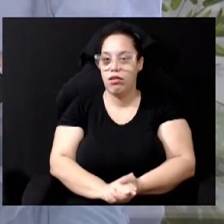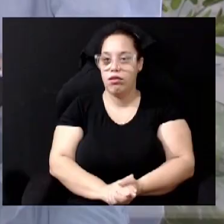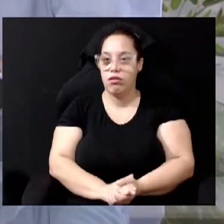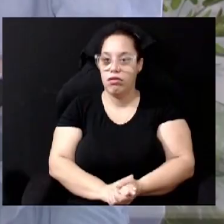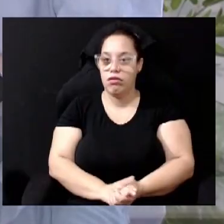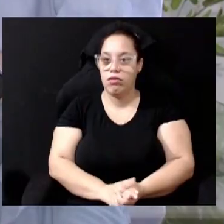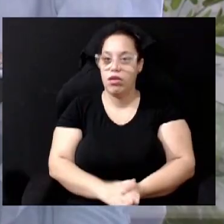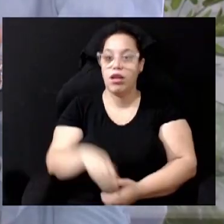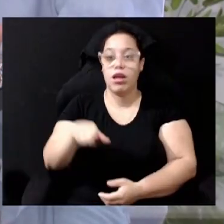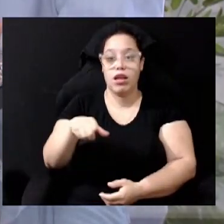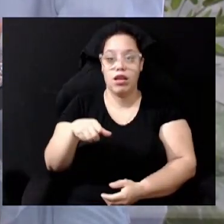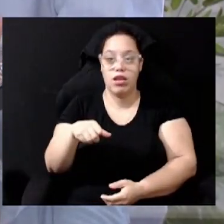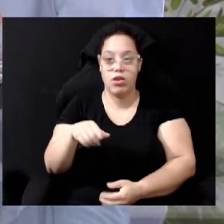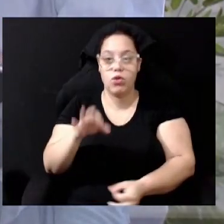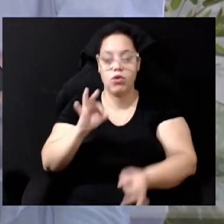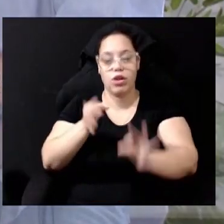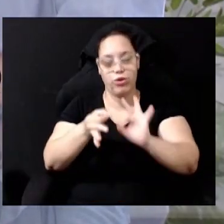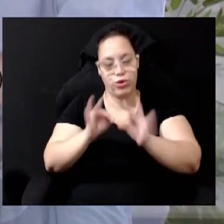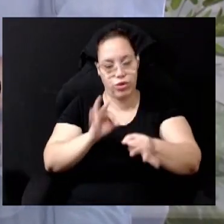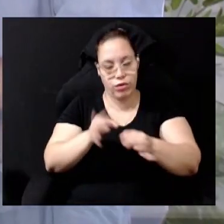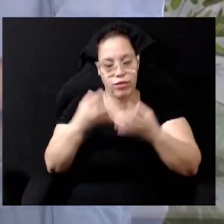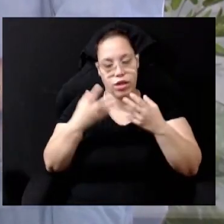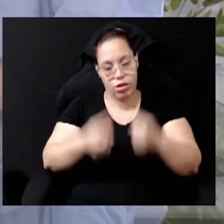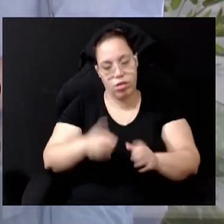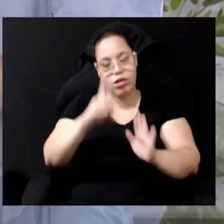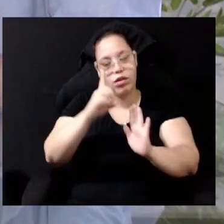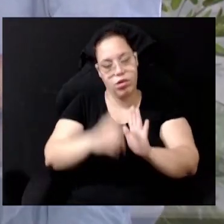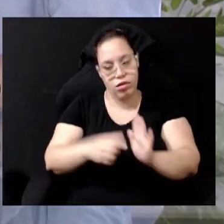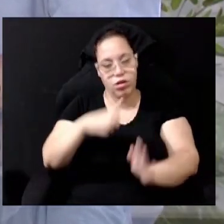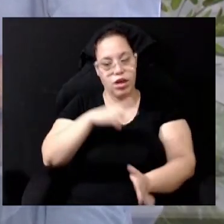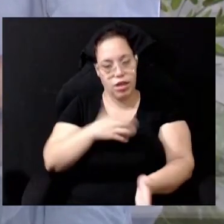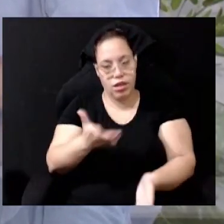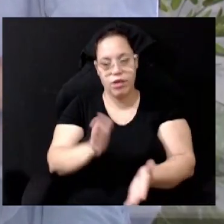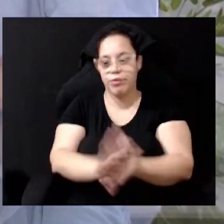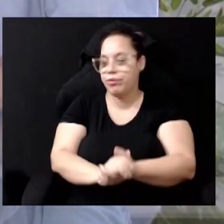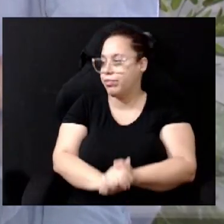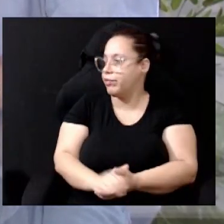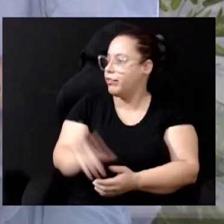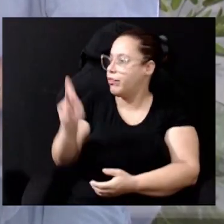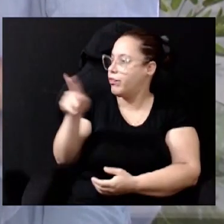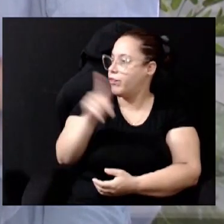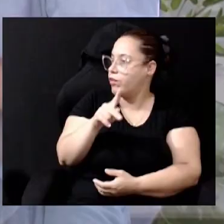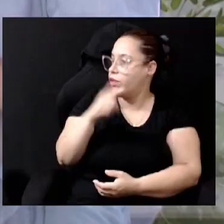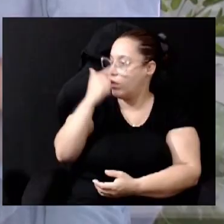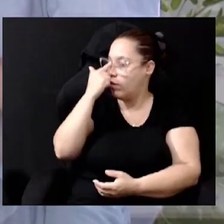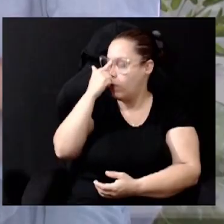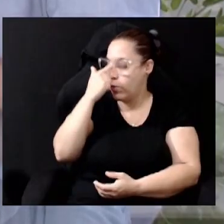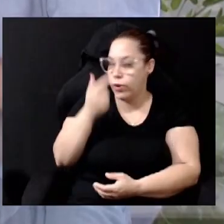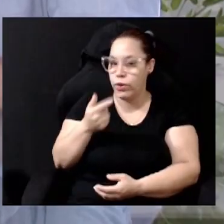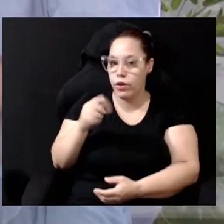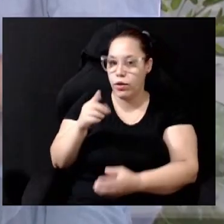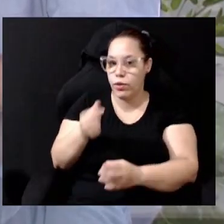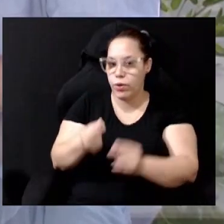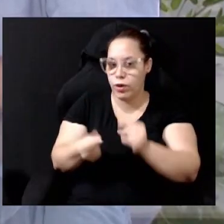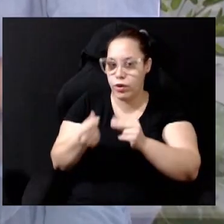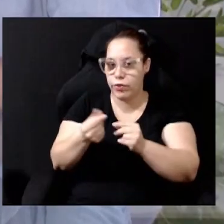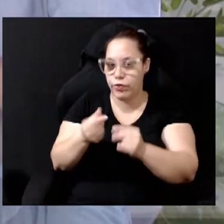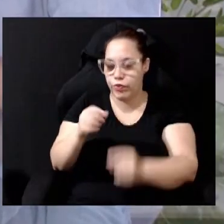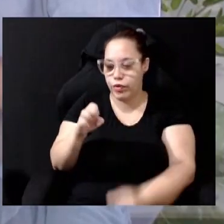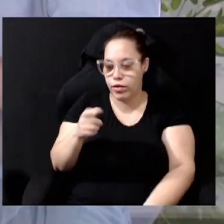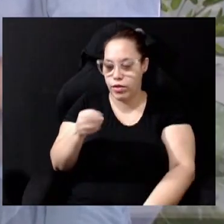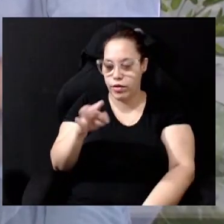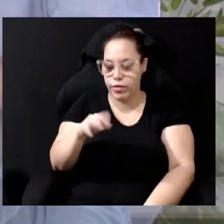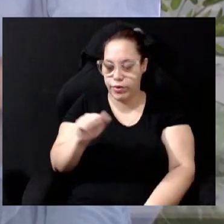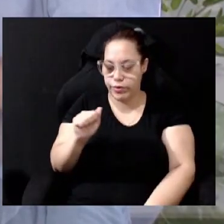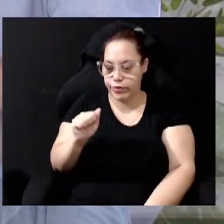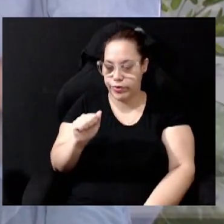que entrar com recurso para receber o direito que ele tem. E, professor, com tantas despesas, né, esse dinheiro extra, né, no 13º salário cai